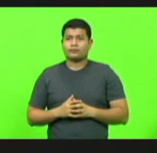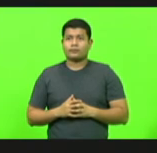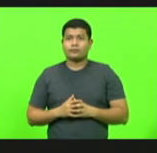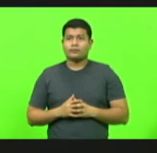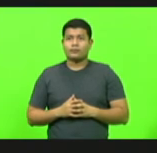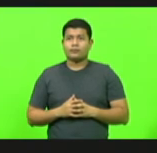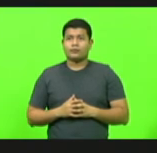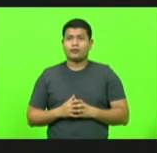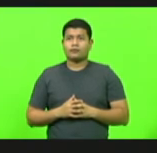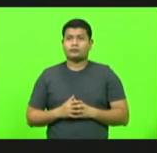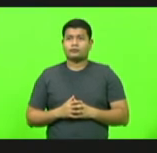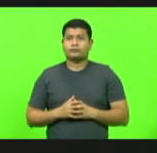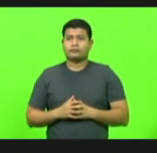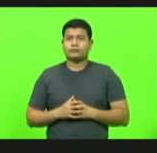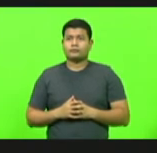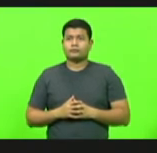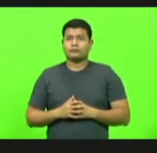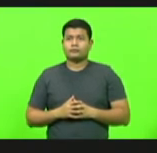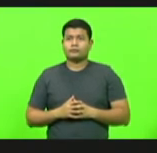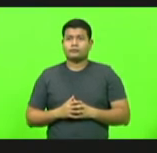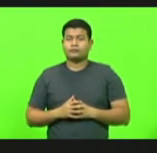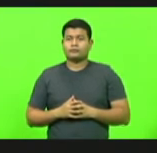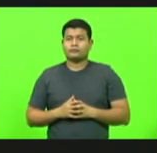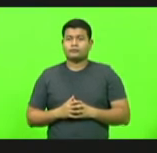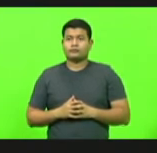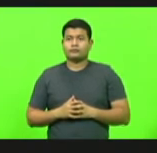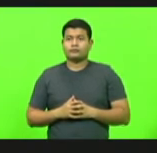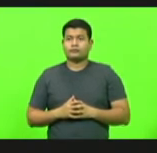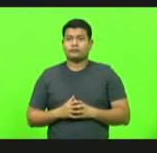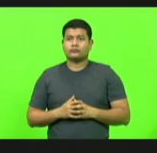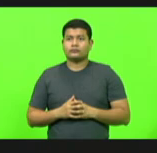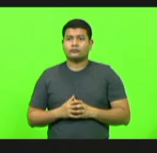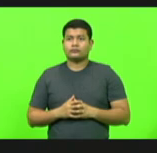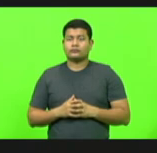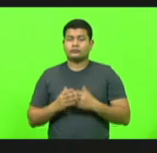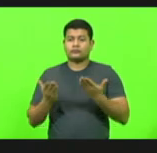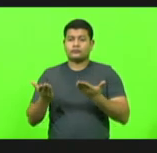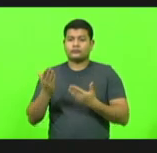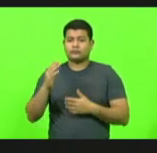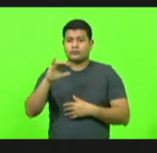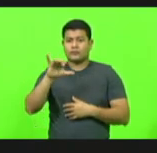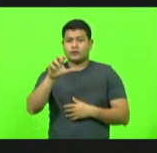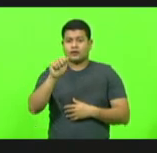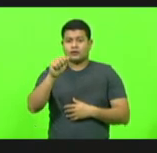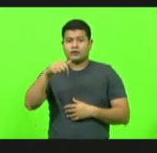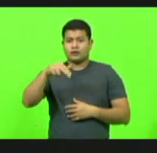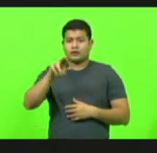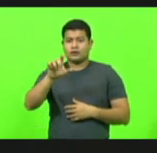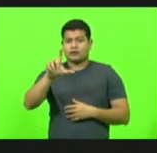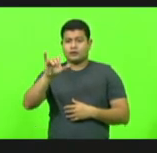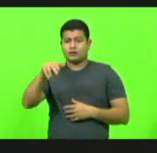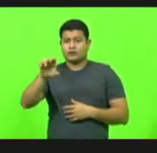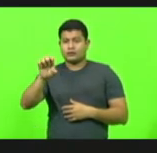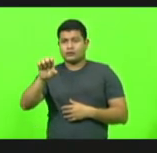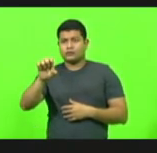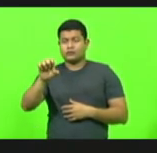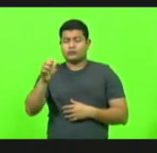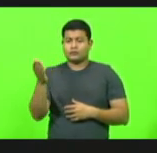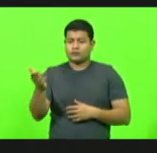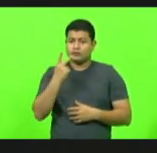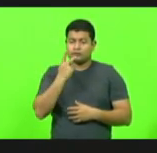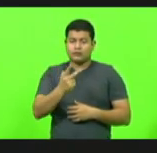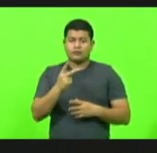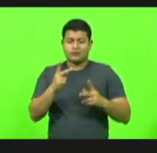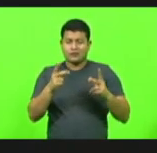Bom, como... Por favor, Jaqueline. Só complementando, que eu ia falar exatamente o que a Renata falou,